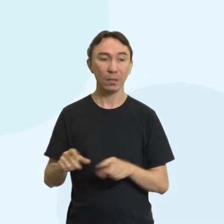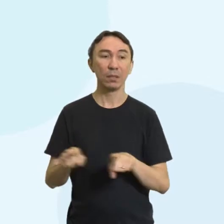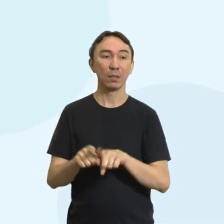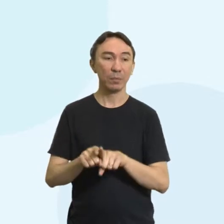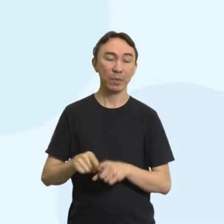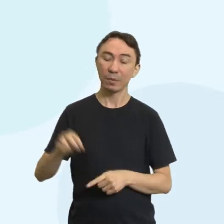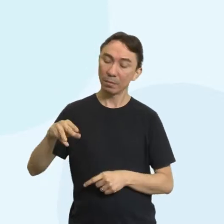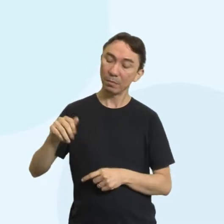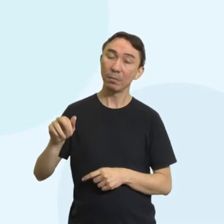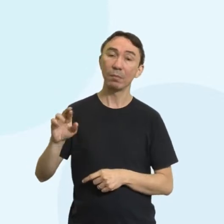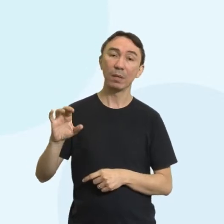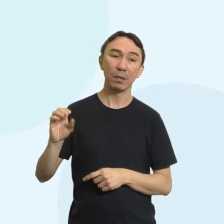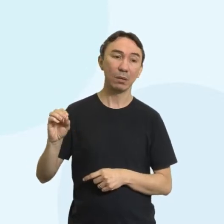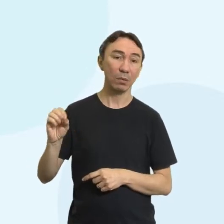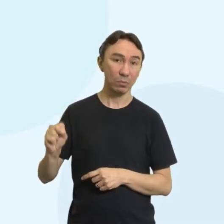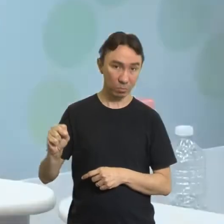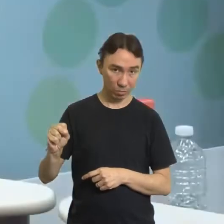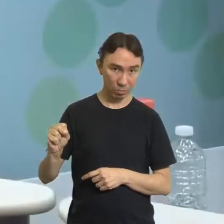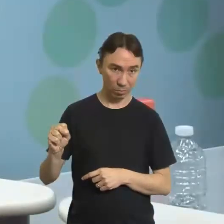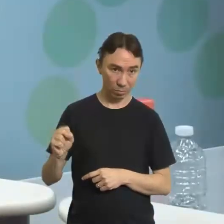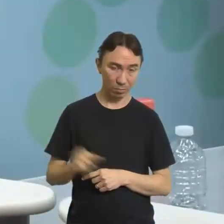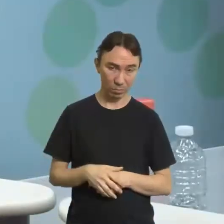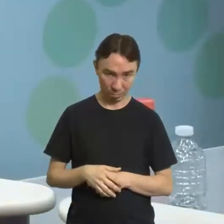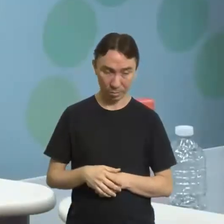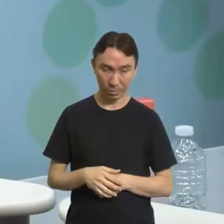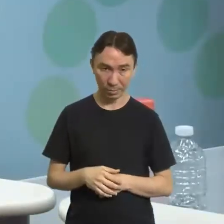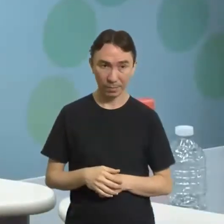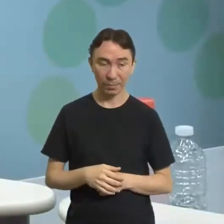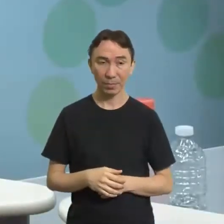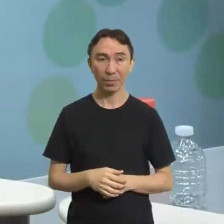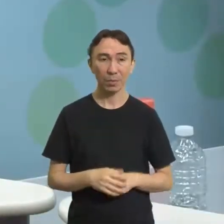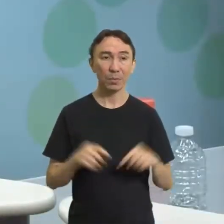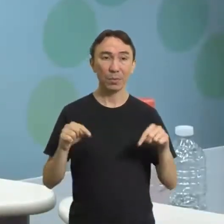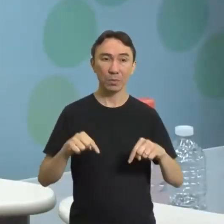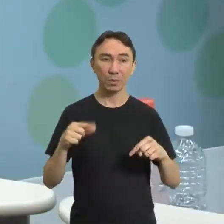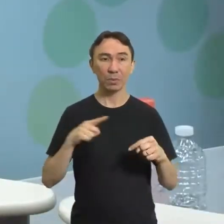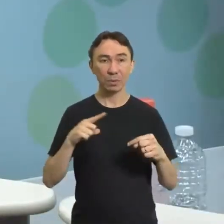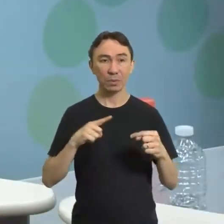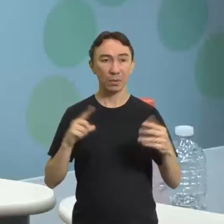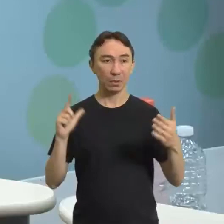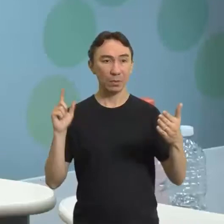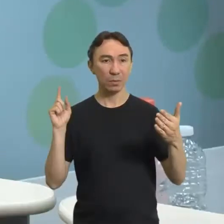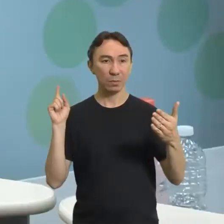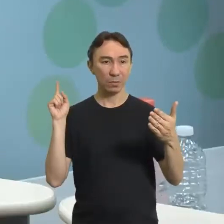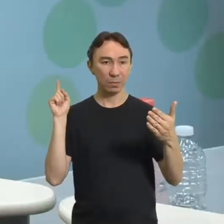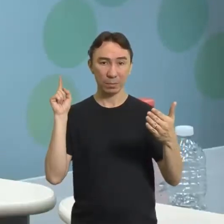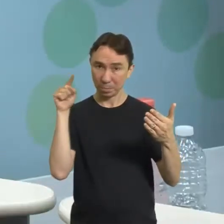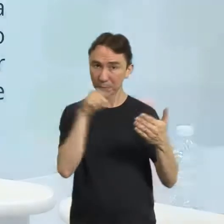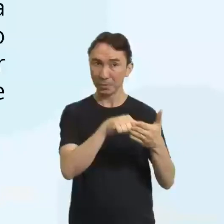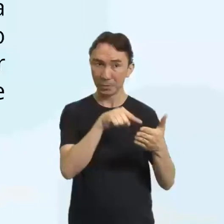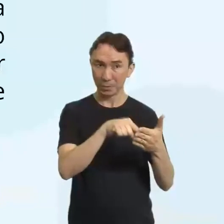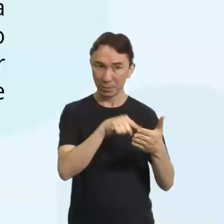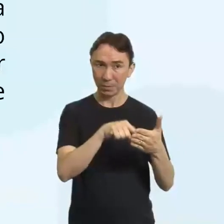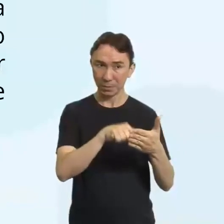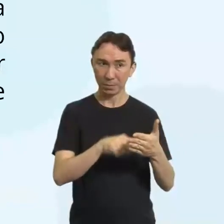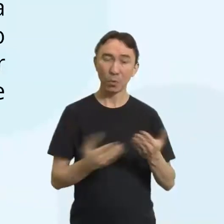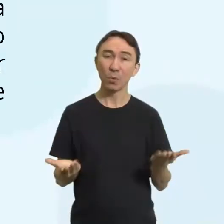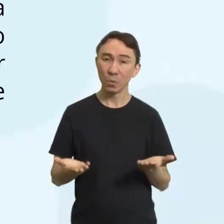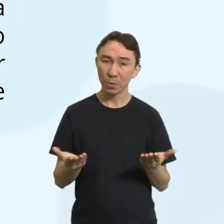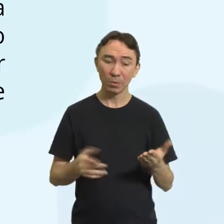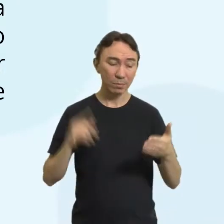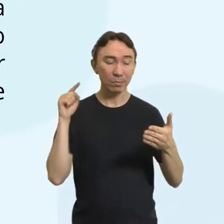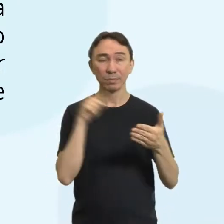Paulo. Bom, sobre os objetivos de hoje, né? O nosso principal objetivo de hoje